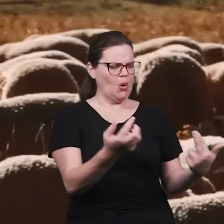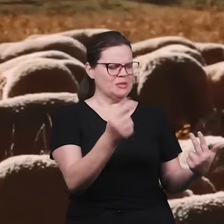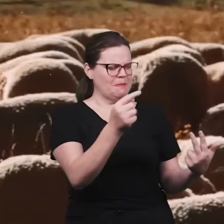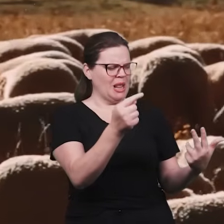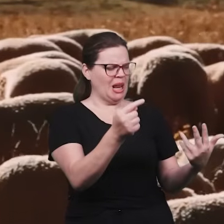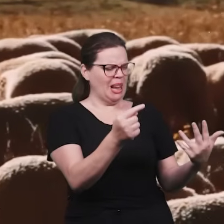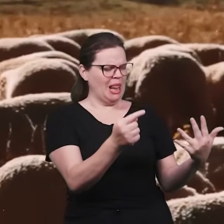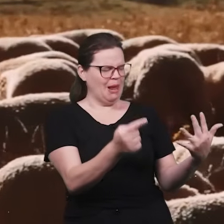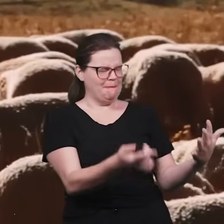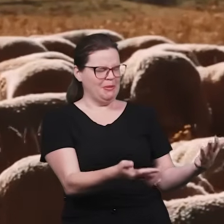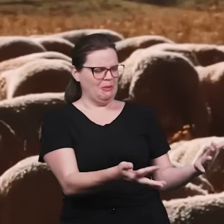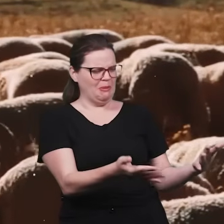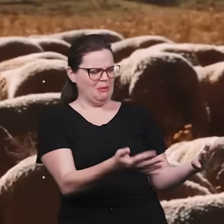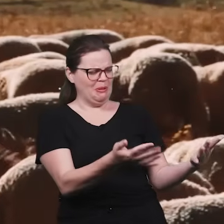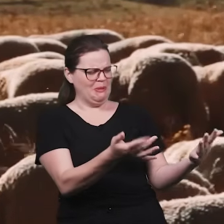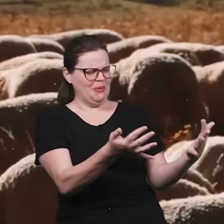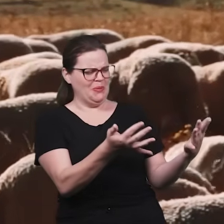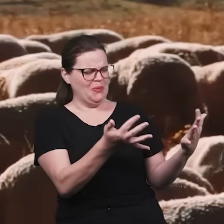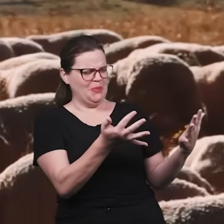Senhor, meu